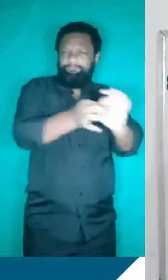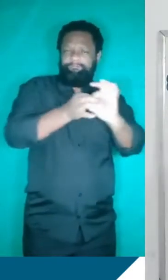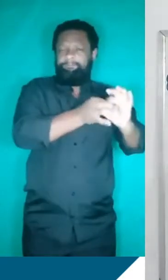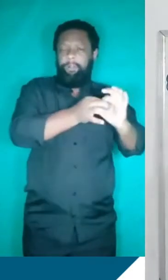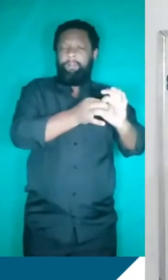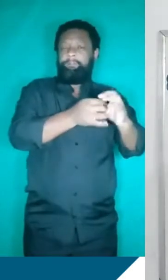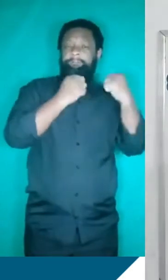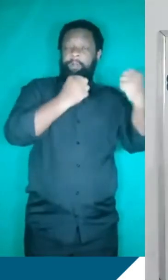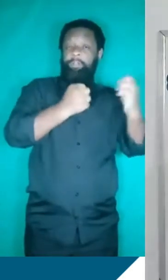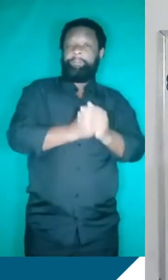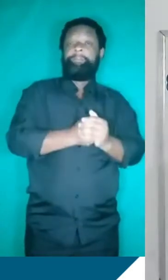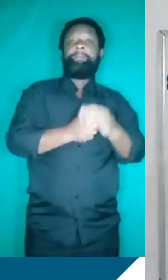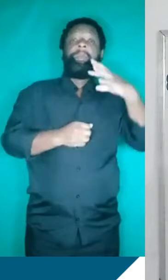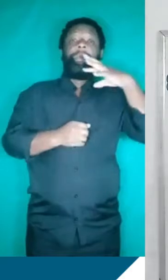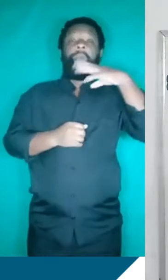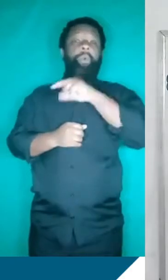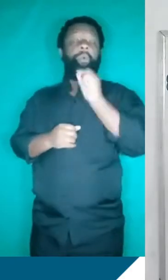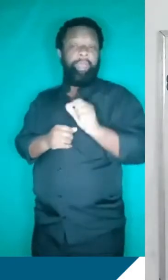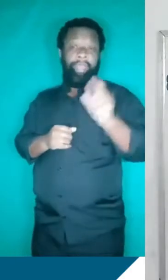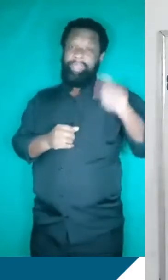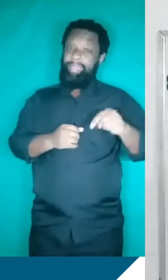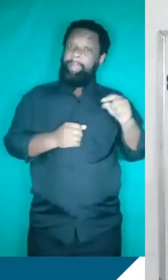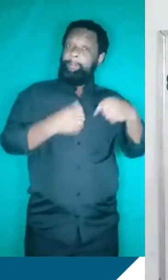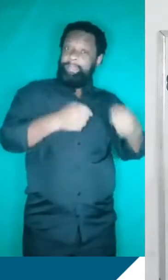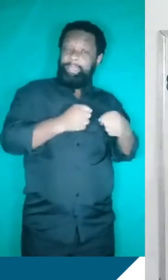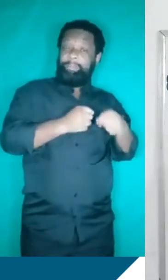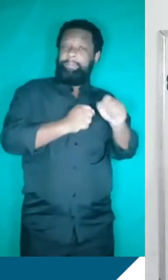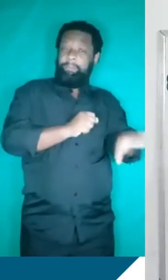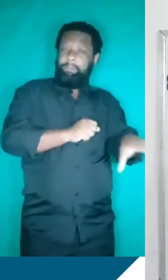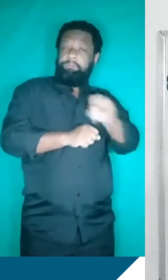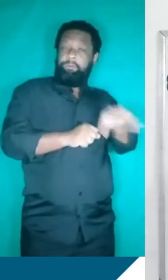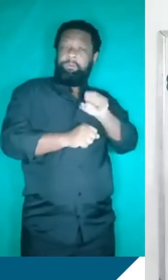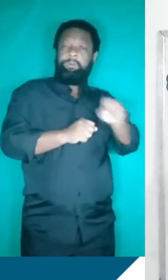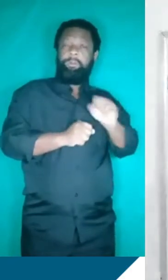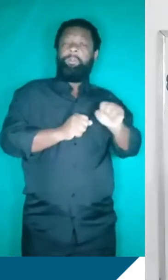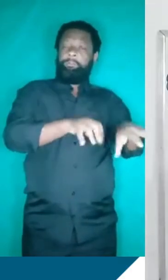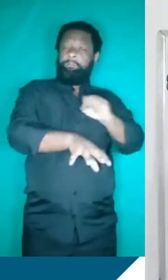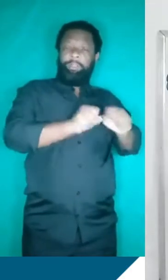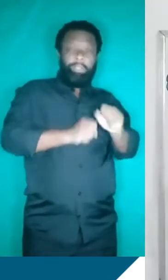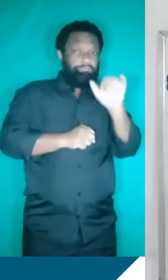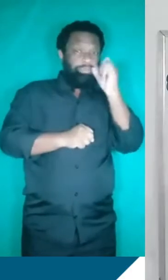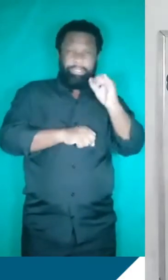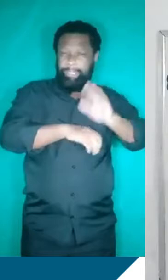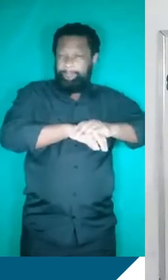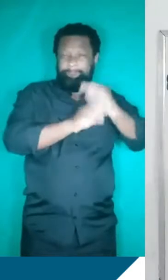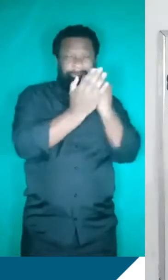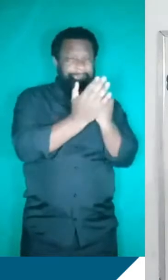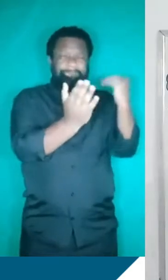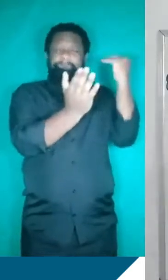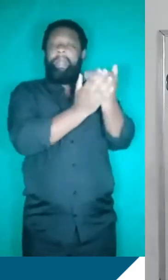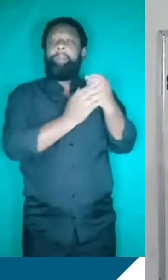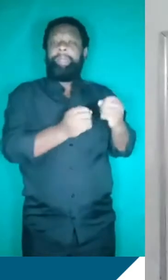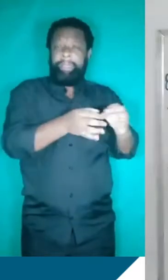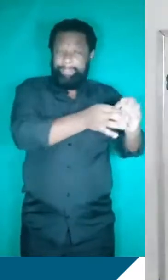entre essas moléculas é muito forte, significa que terá que ser absorvida uma quantidade maior de energia